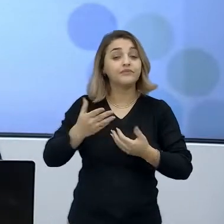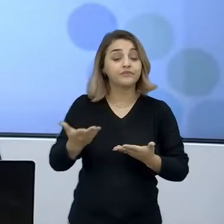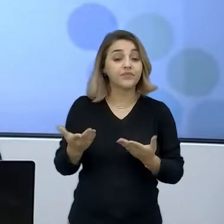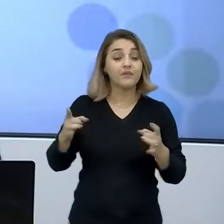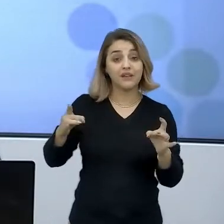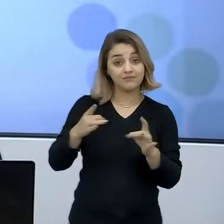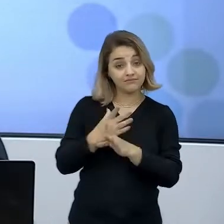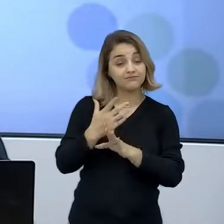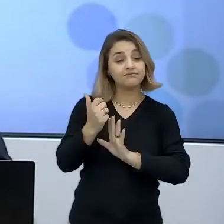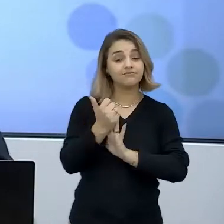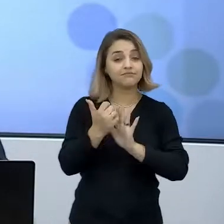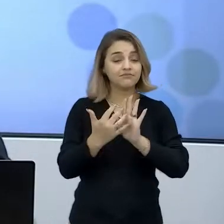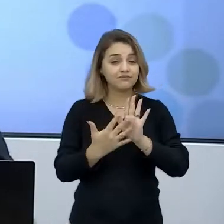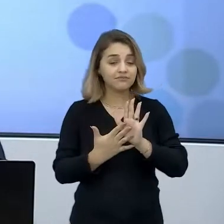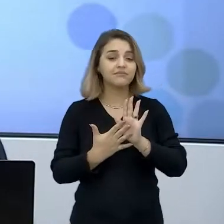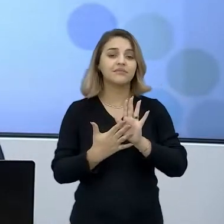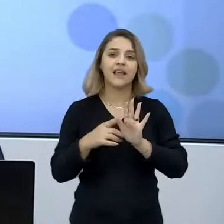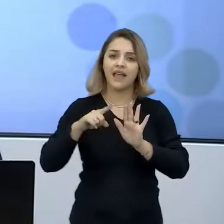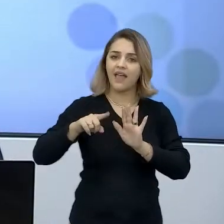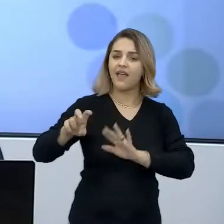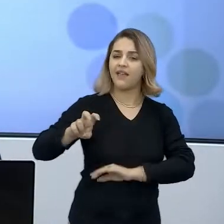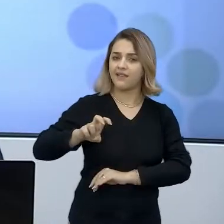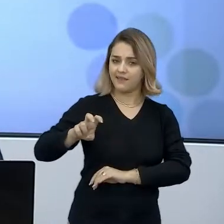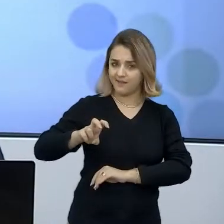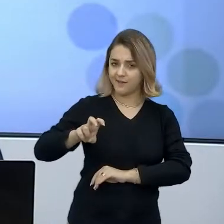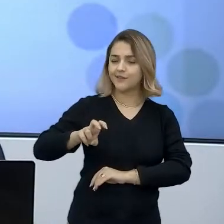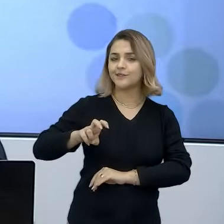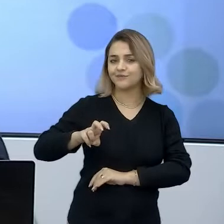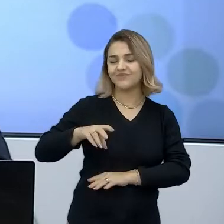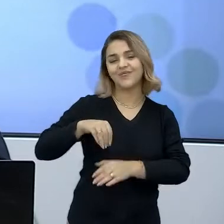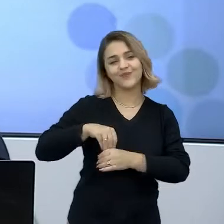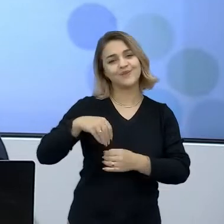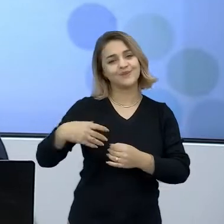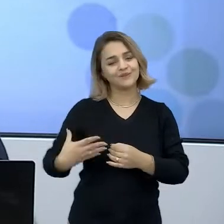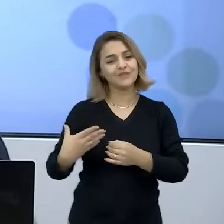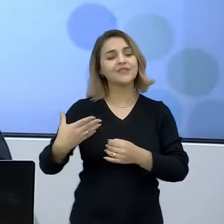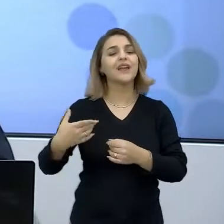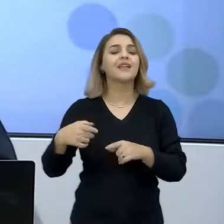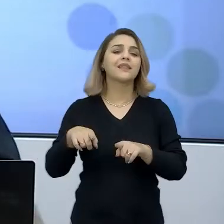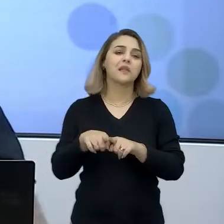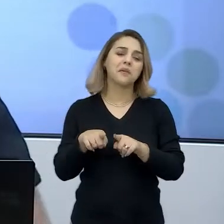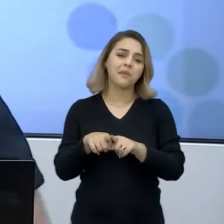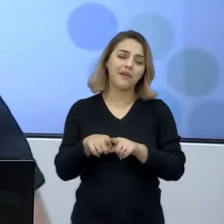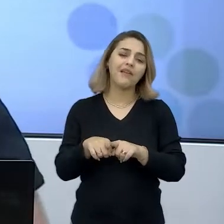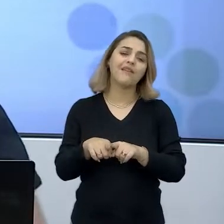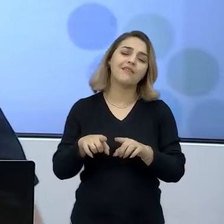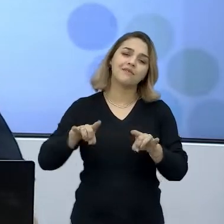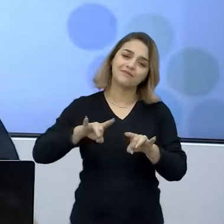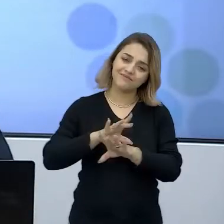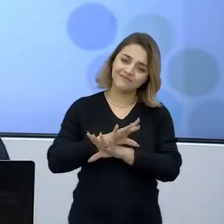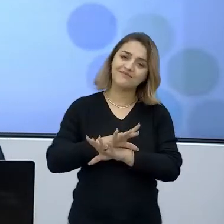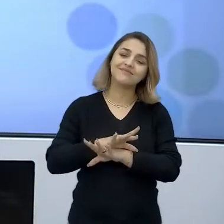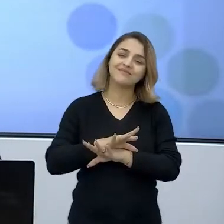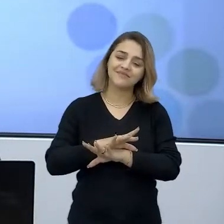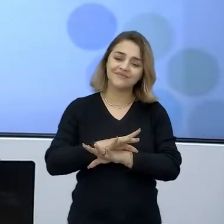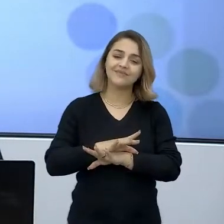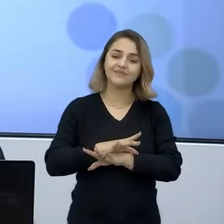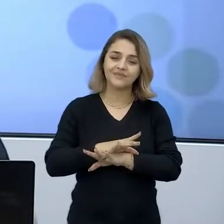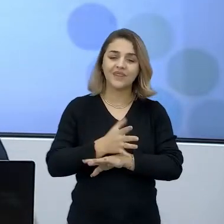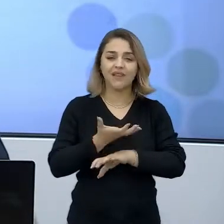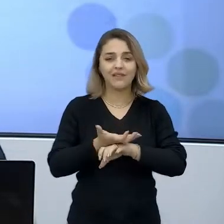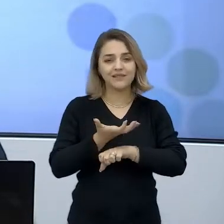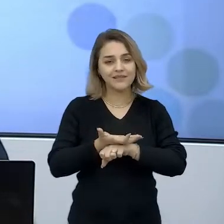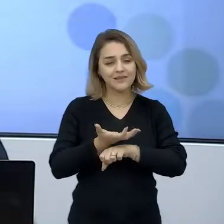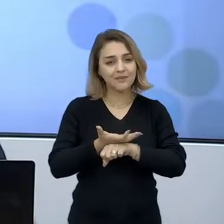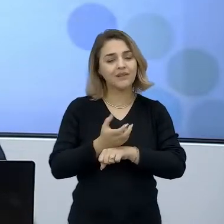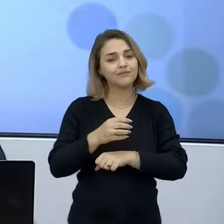só a atividade, que é a quinta atividade deste componente, como também, né, finalizando este componente aí